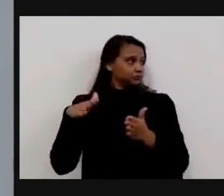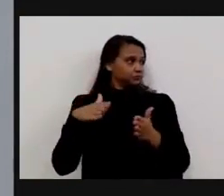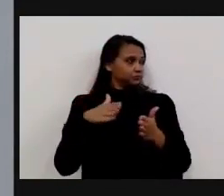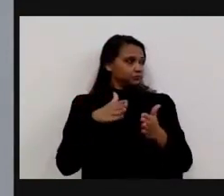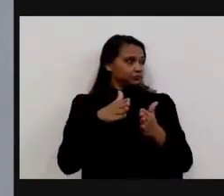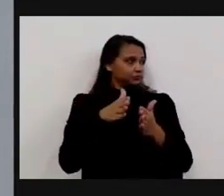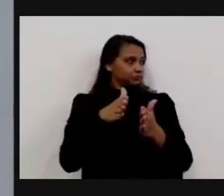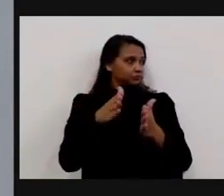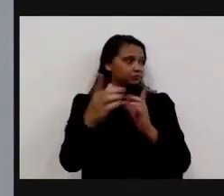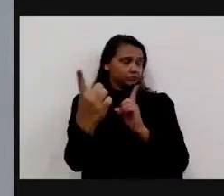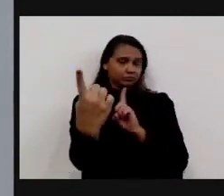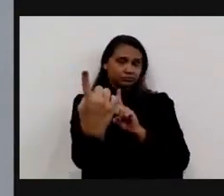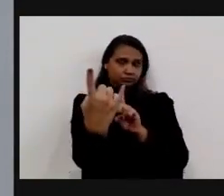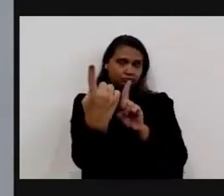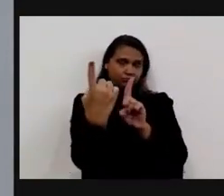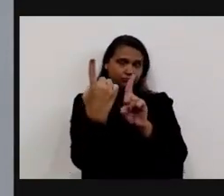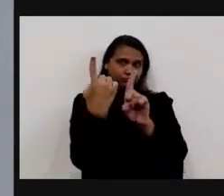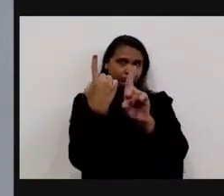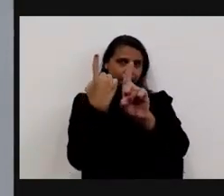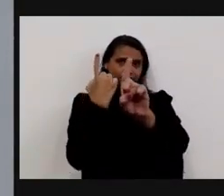no corredor assim